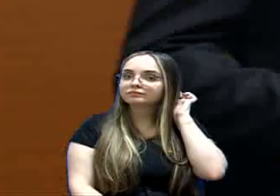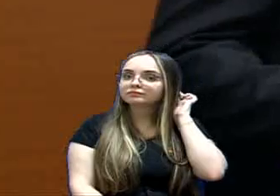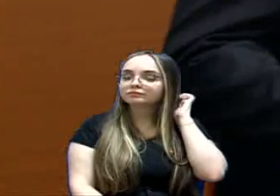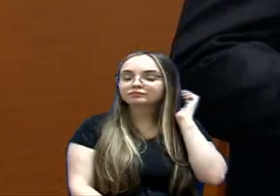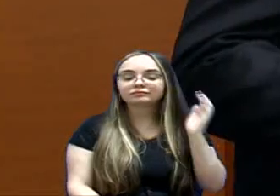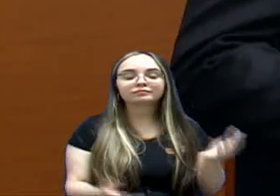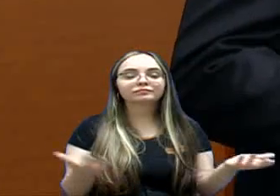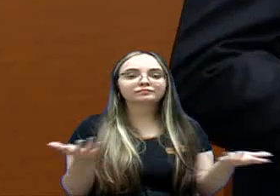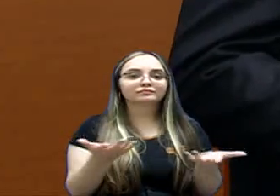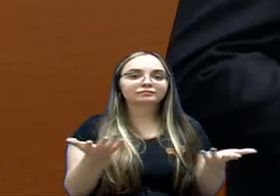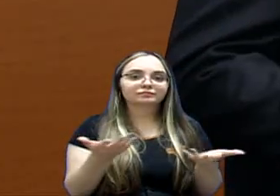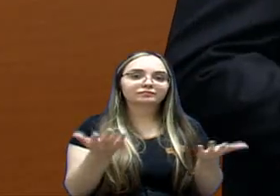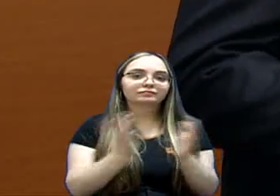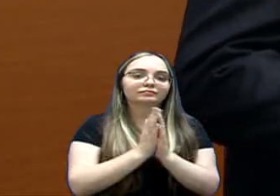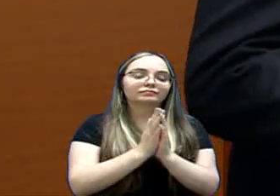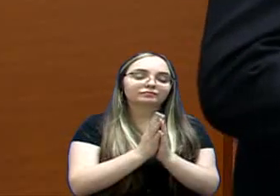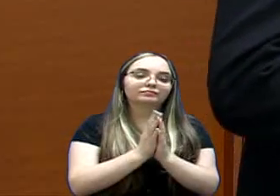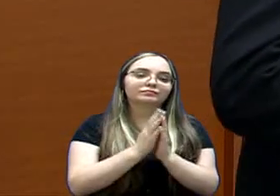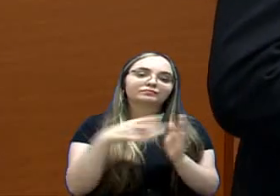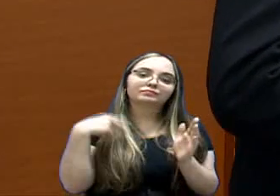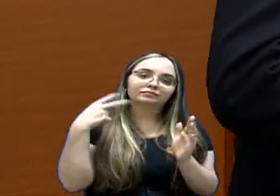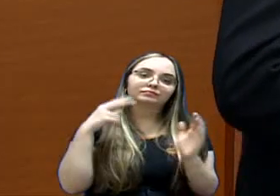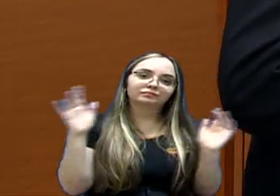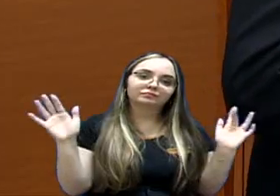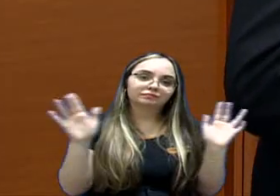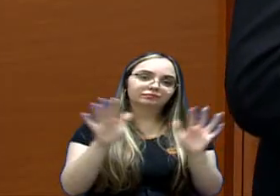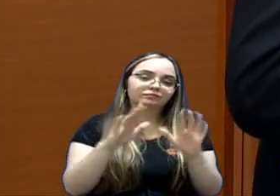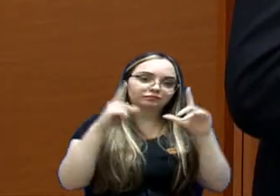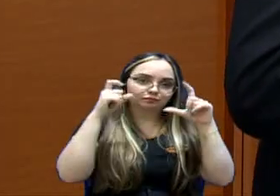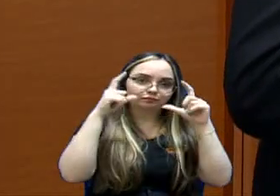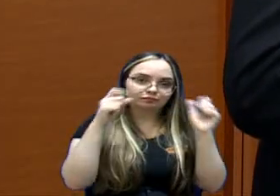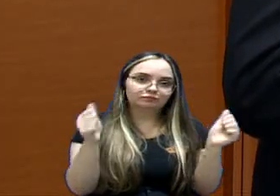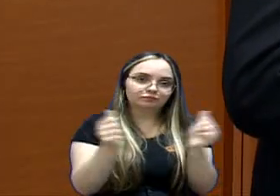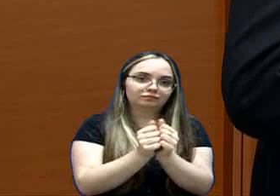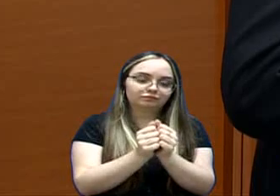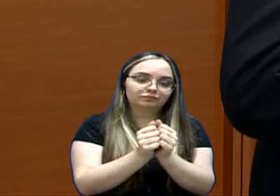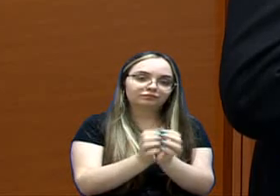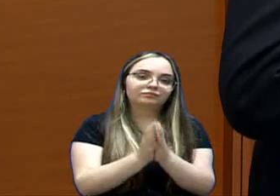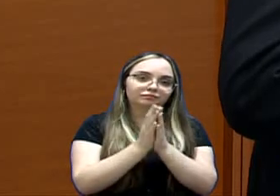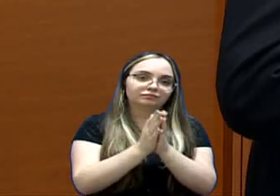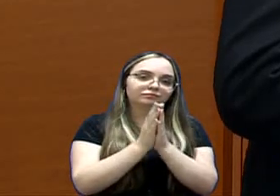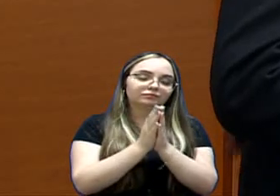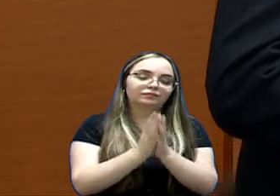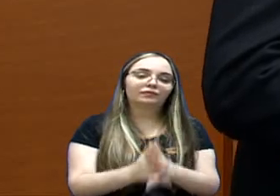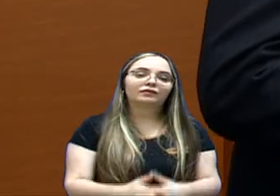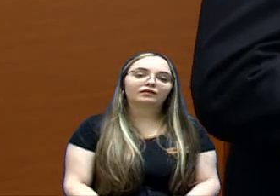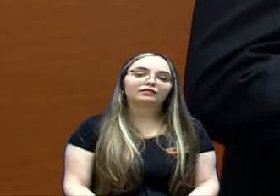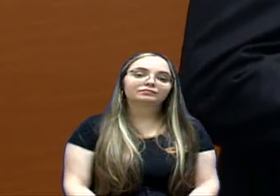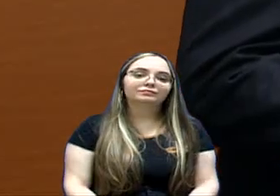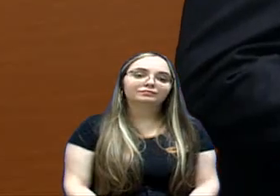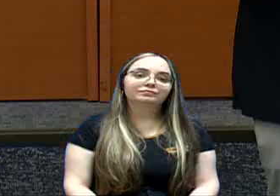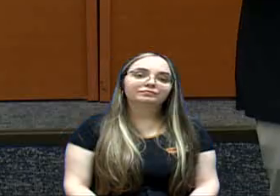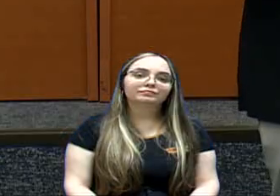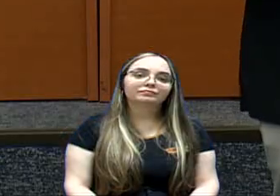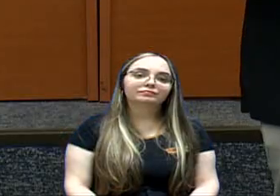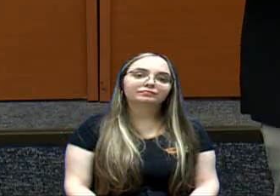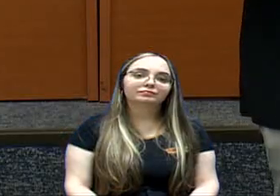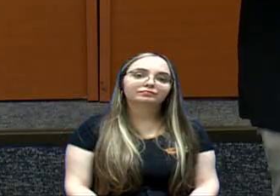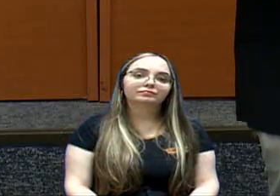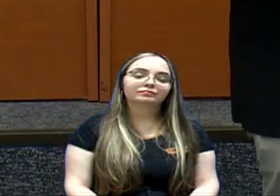Nesse momento, convidamos todos os parlamentares presentes no nosso plenário para fazer a foto oficial da homenagem.